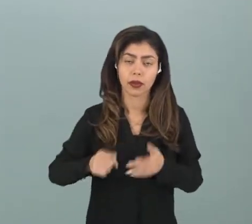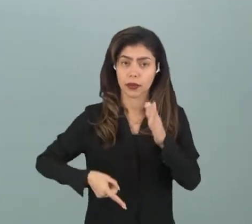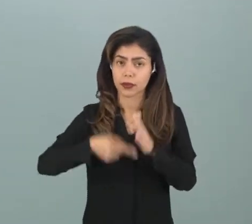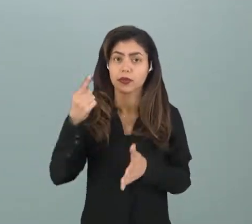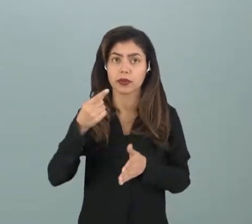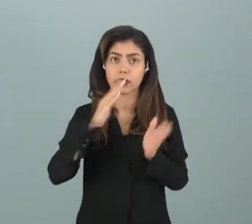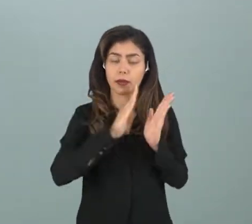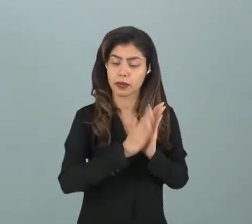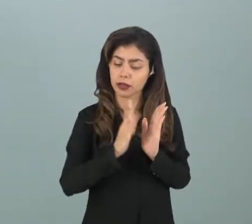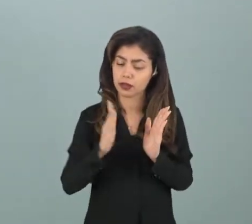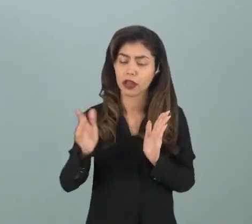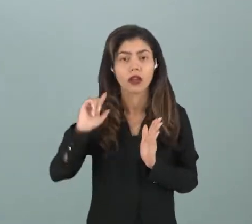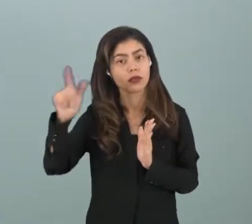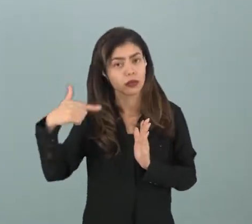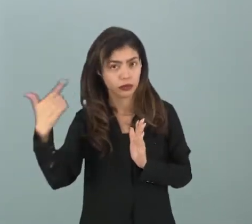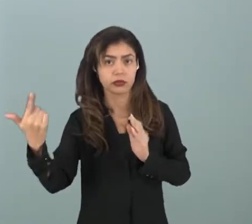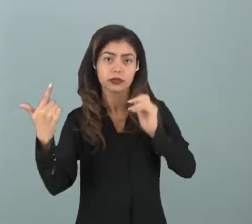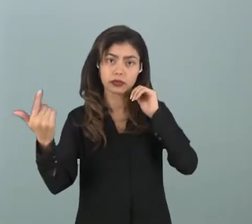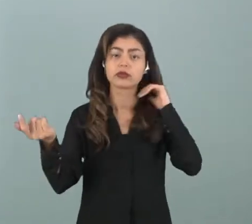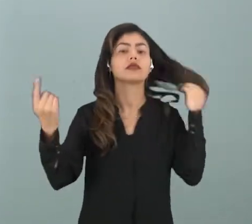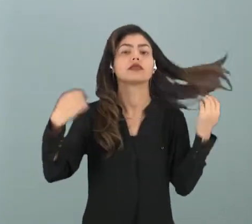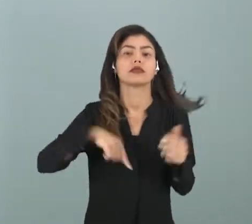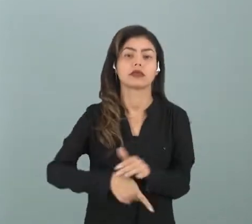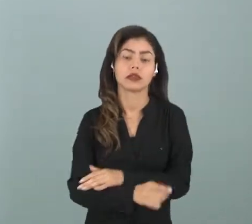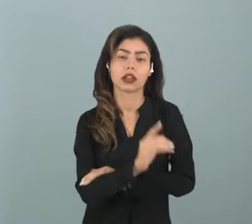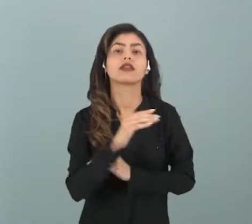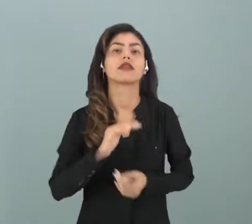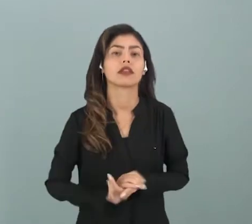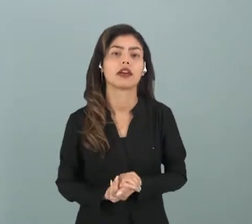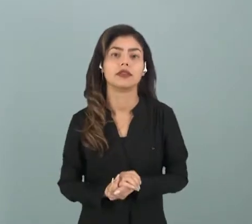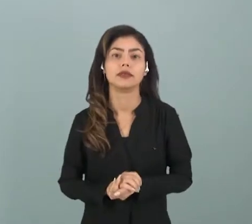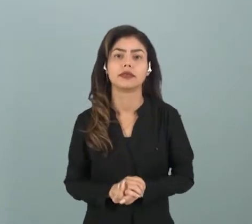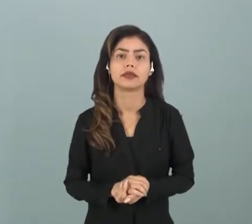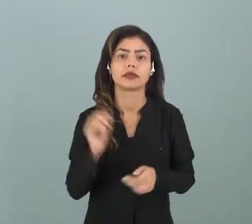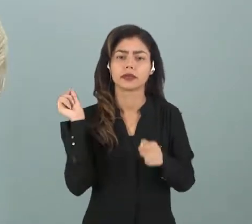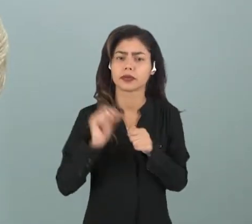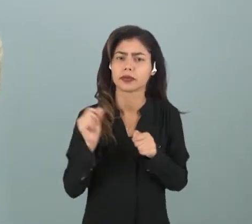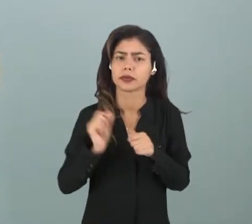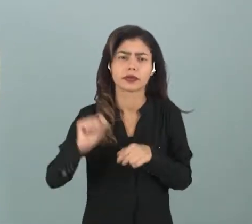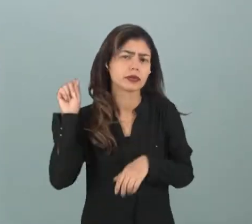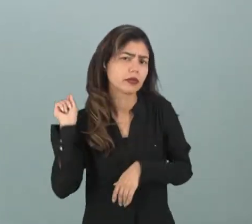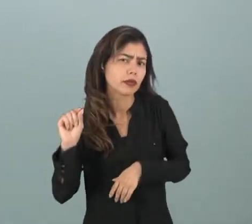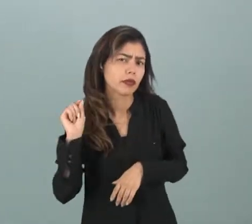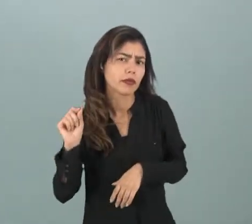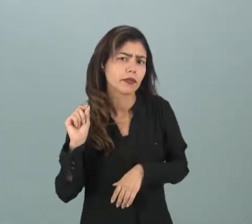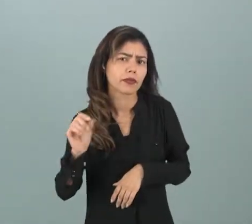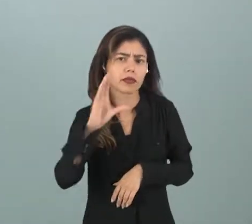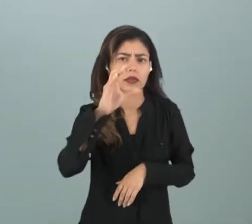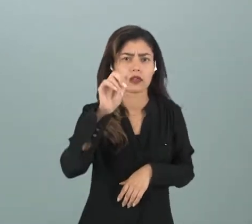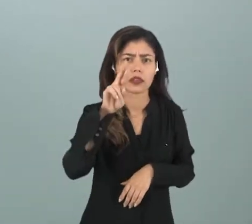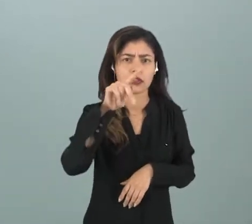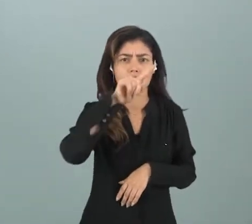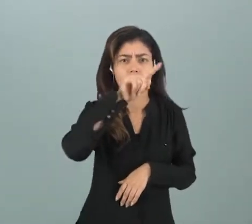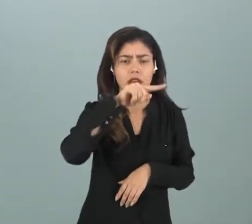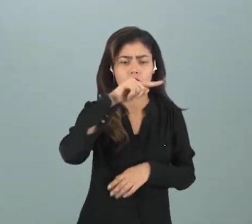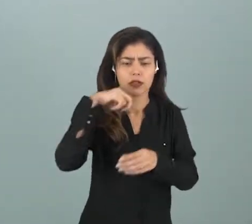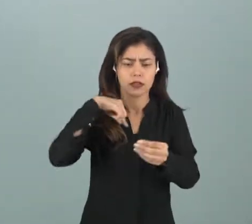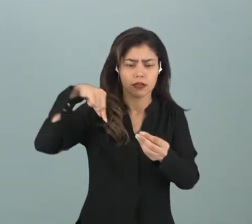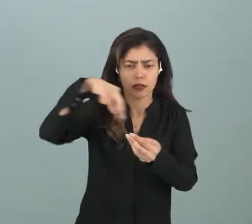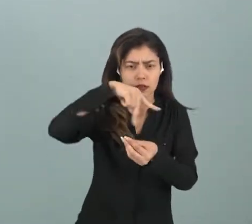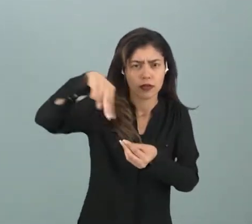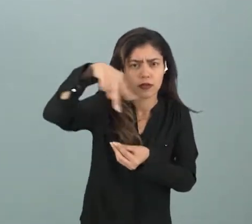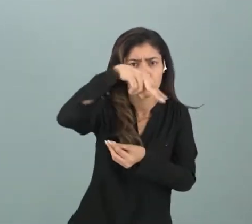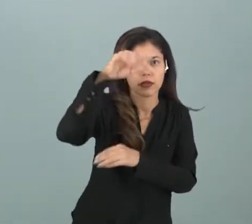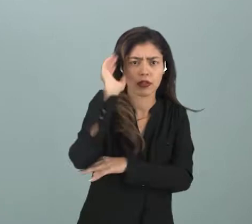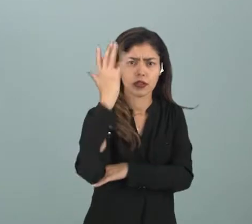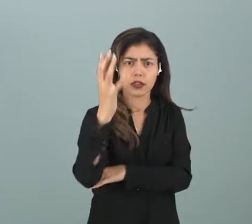precisavam passar de um local para o outro dentro da floresta, eles faziam esses circuitos dentro da floresta, né?